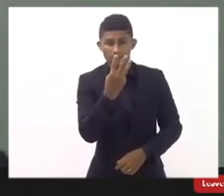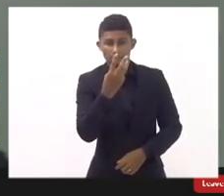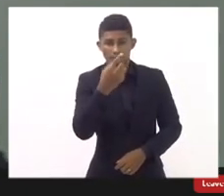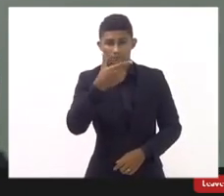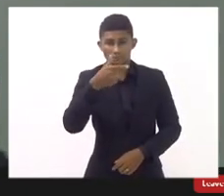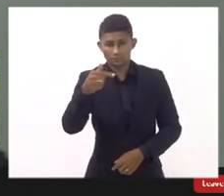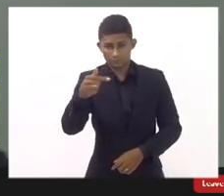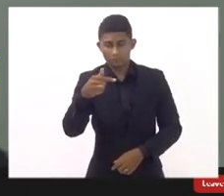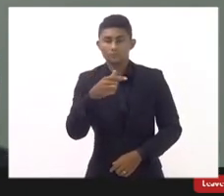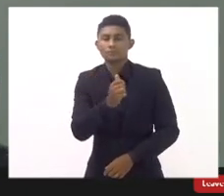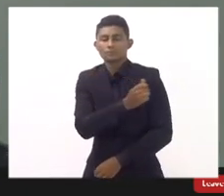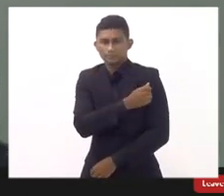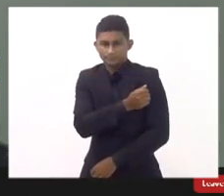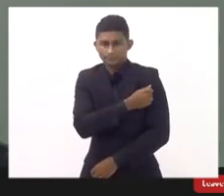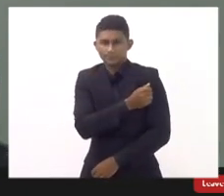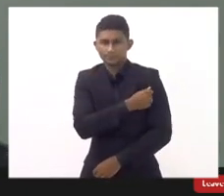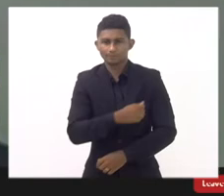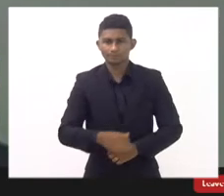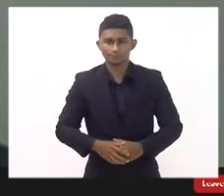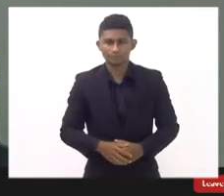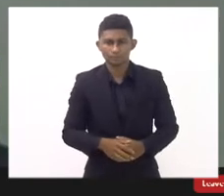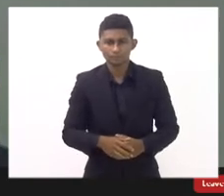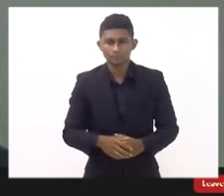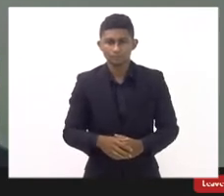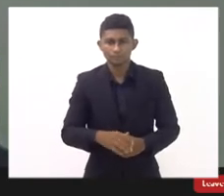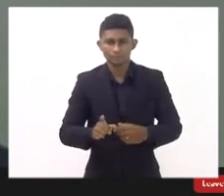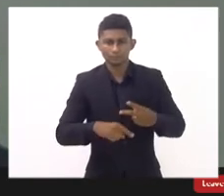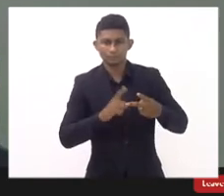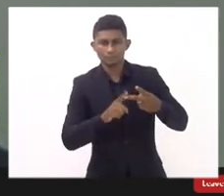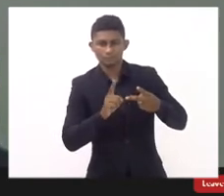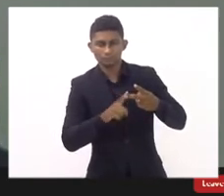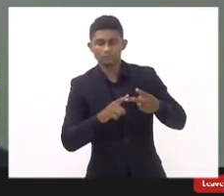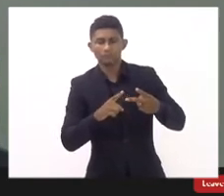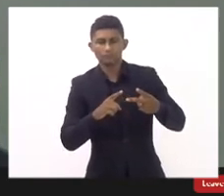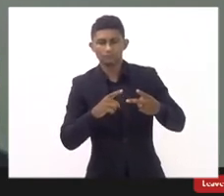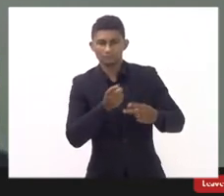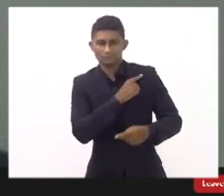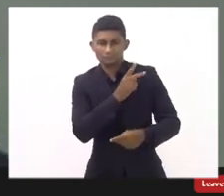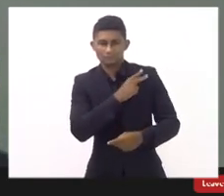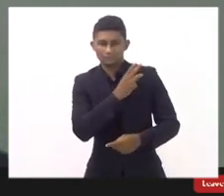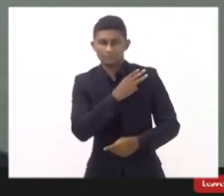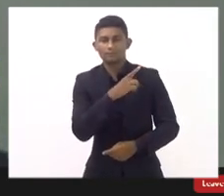1.327 estudantes, né? De concomitantes, nós temos